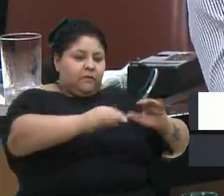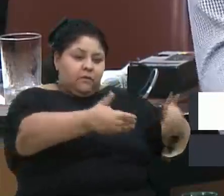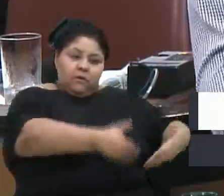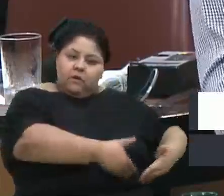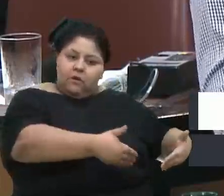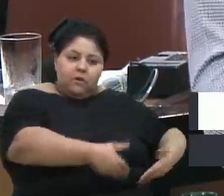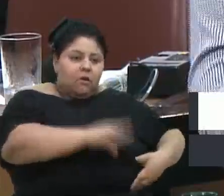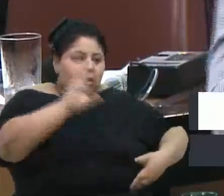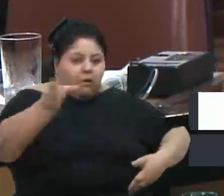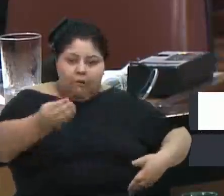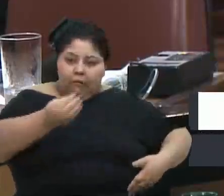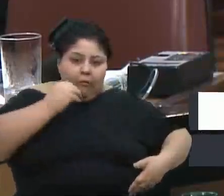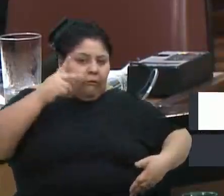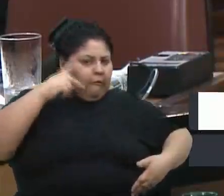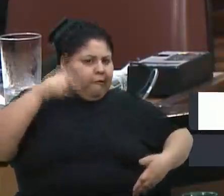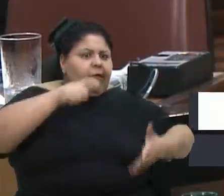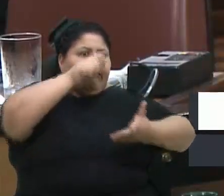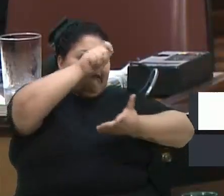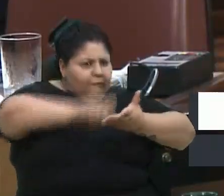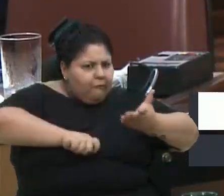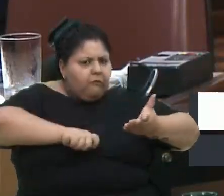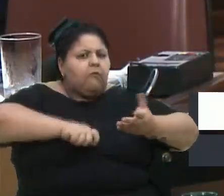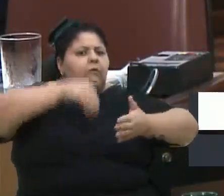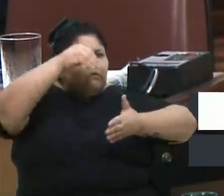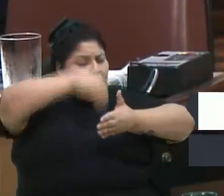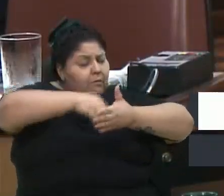vão votar favorável e até assinam junto.